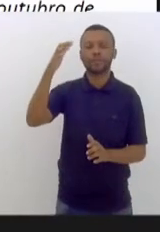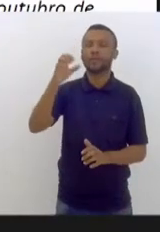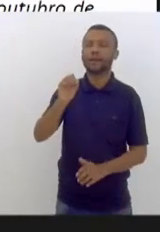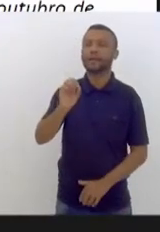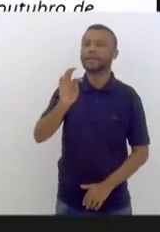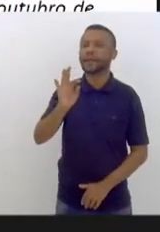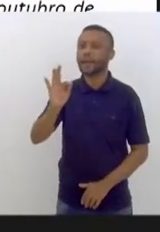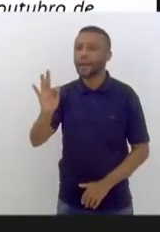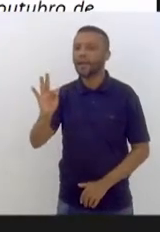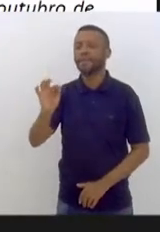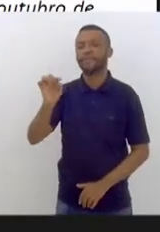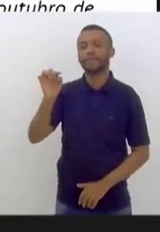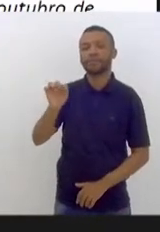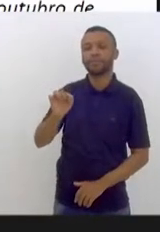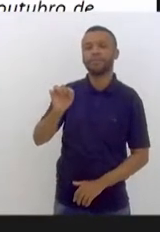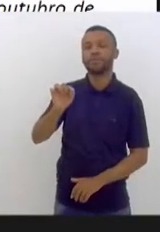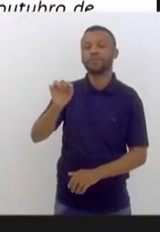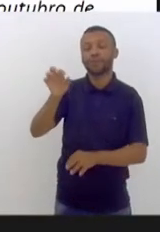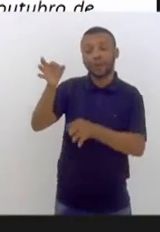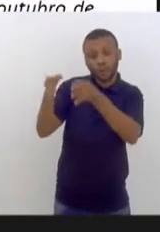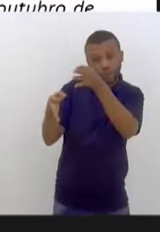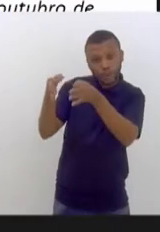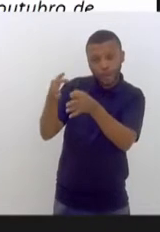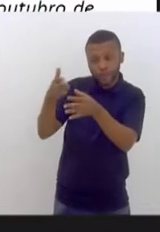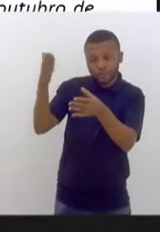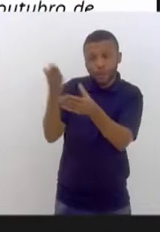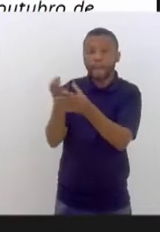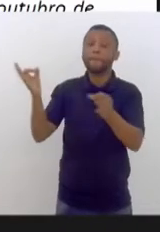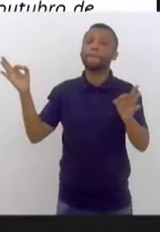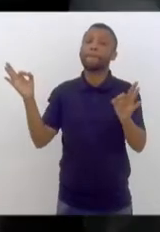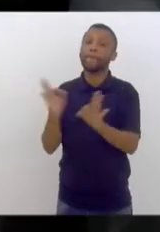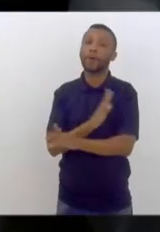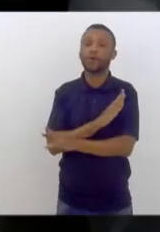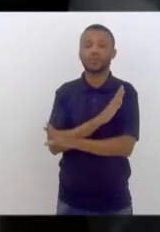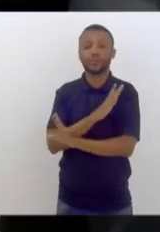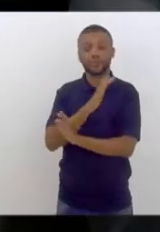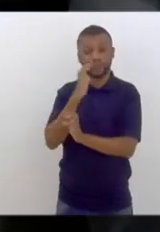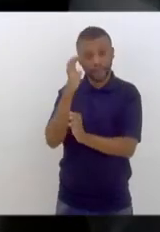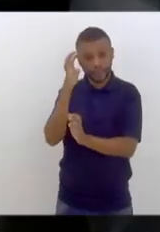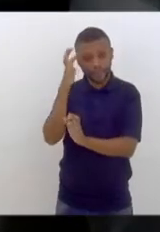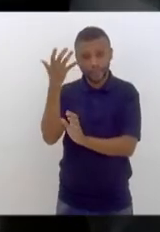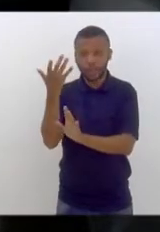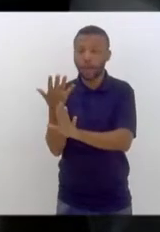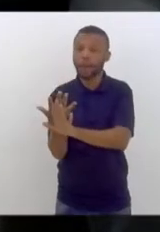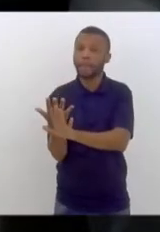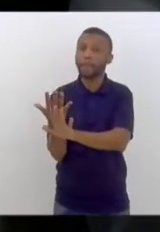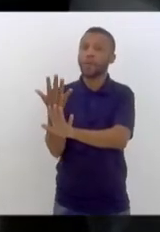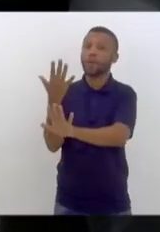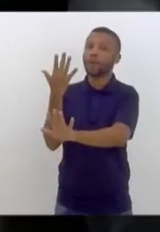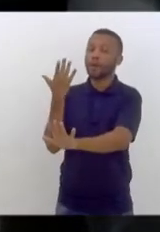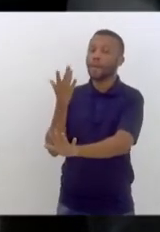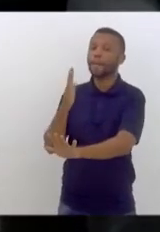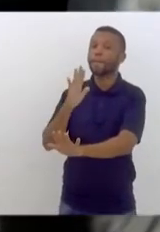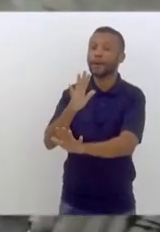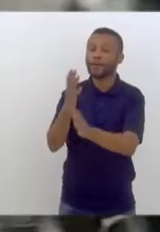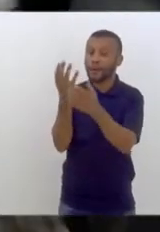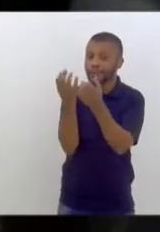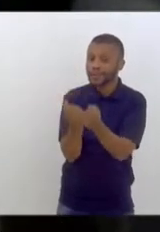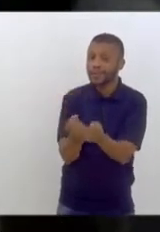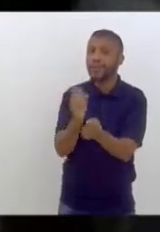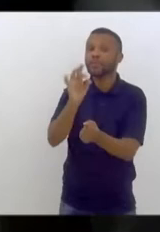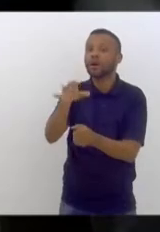Tribunal Federal transitada em julgado já. Na verdade, a decisão ela é bem anterior ainda, mas foi homologada só em